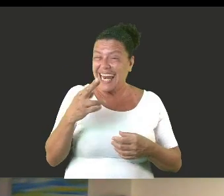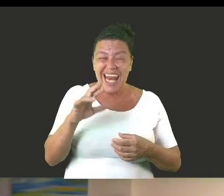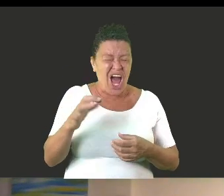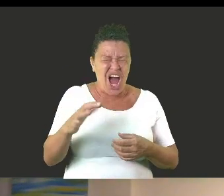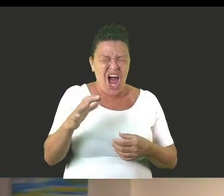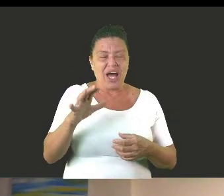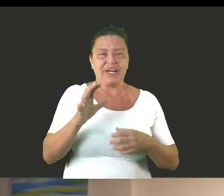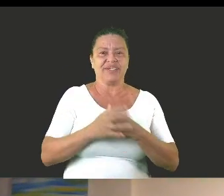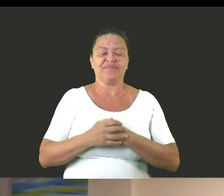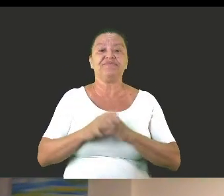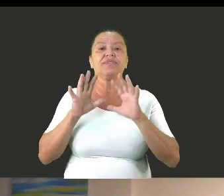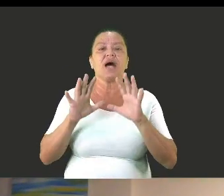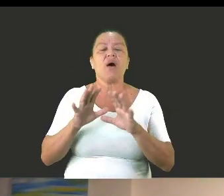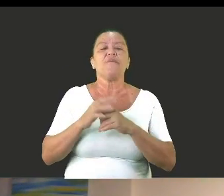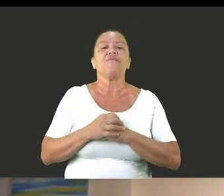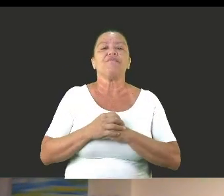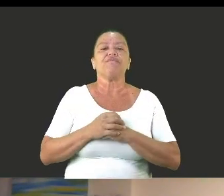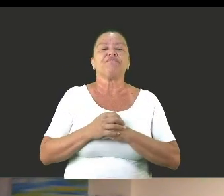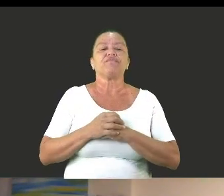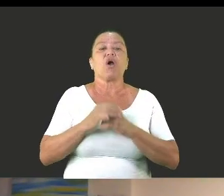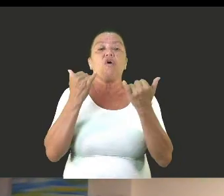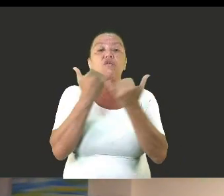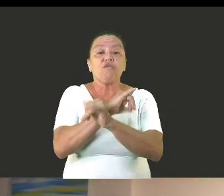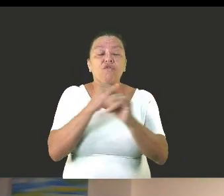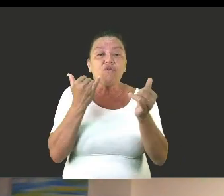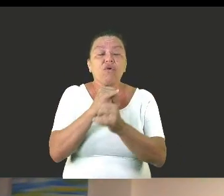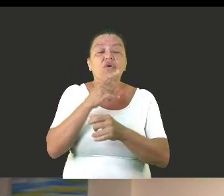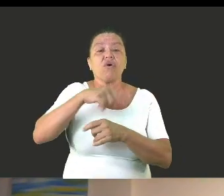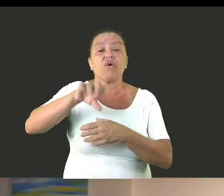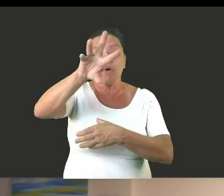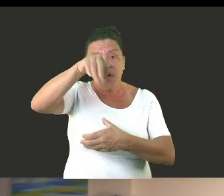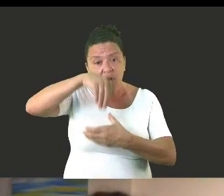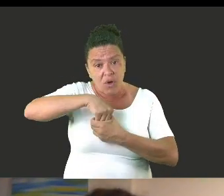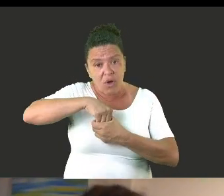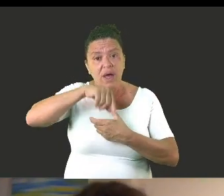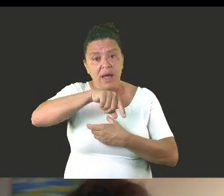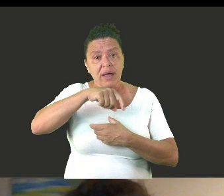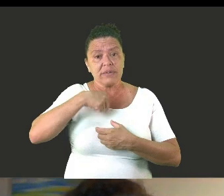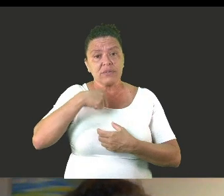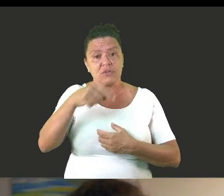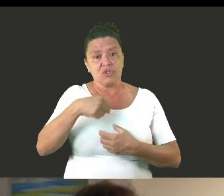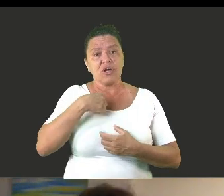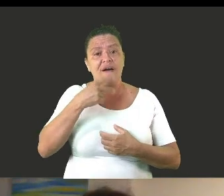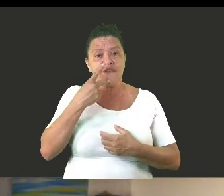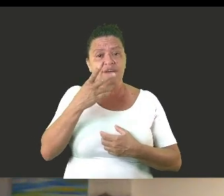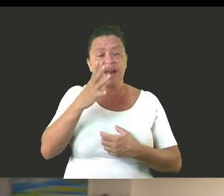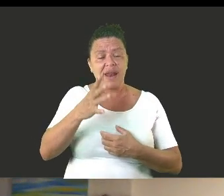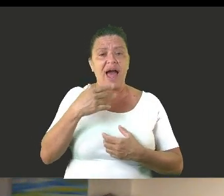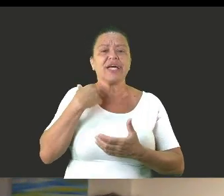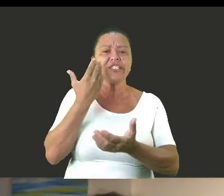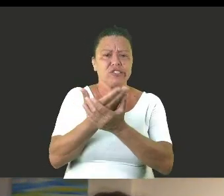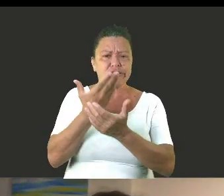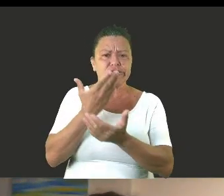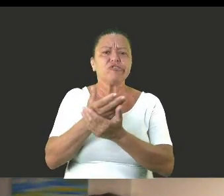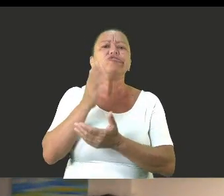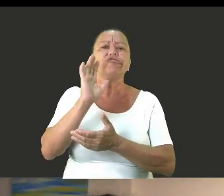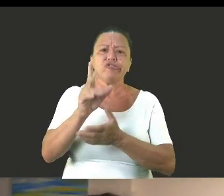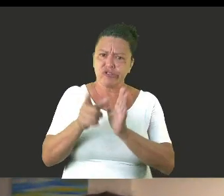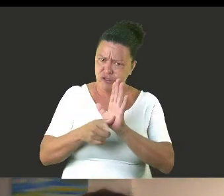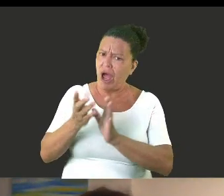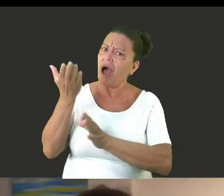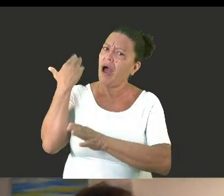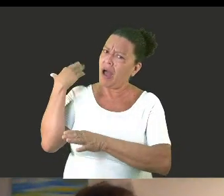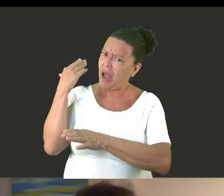Então, o fluido cósmico universal, como nós já tivemos a oportunidade de estudar antes,